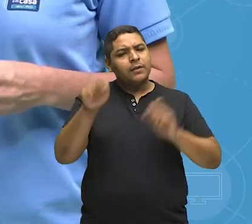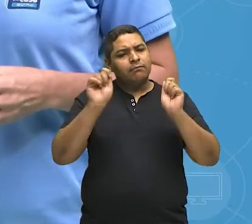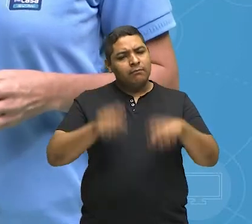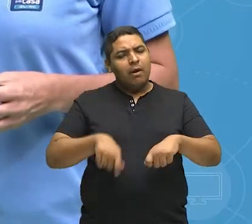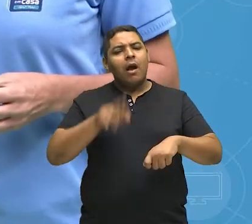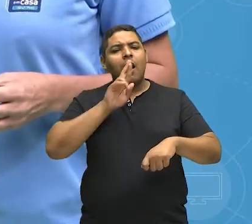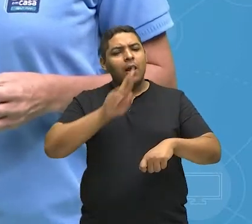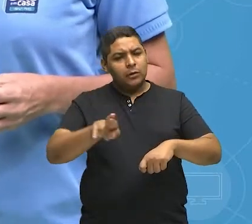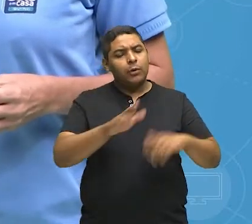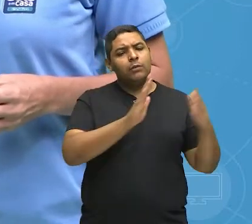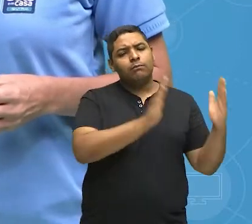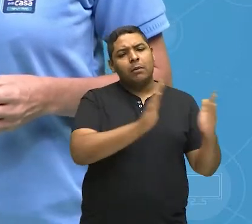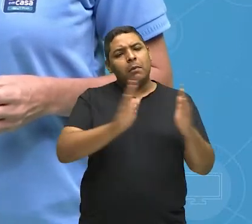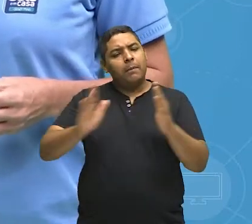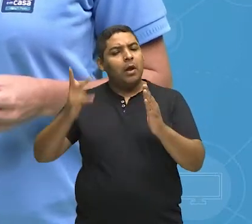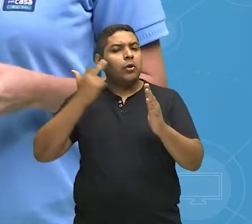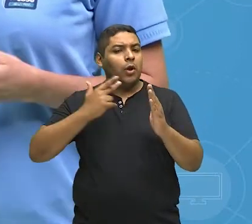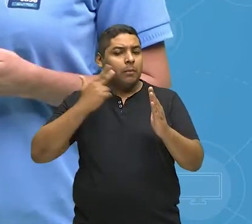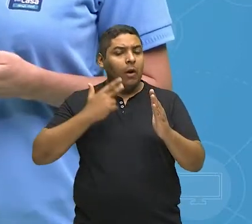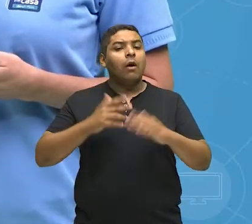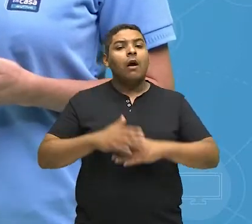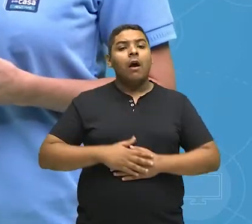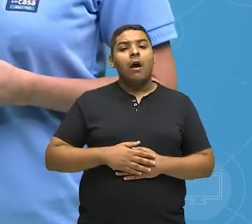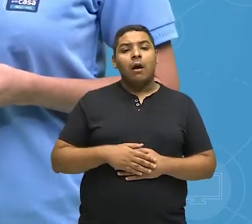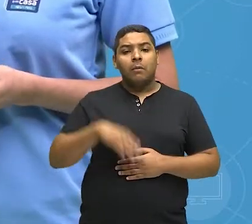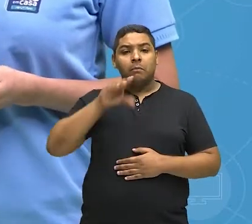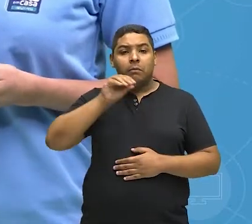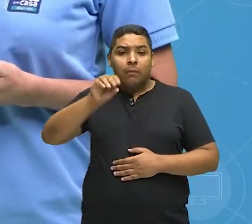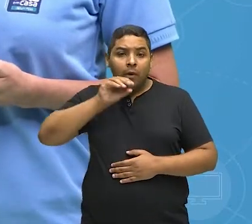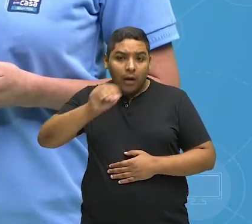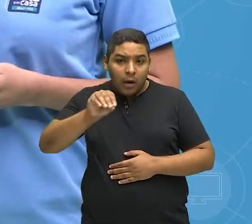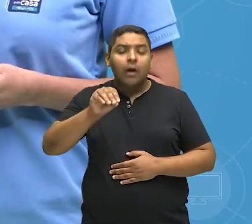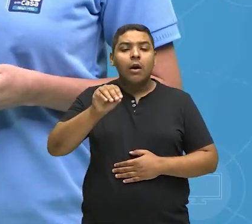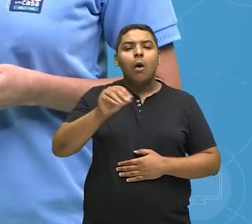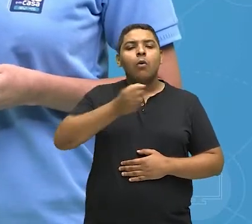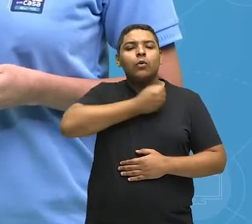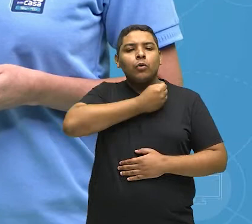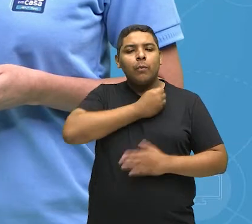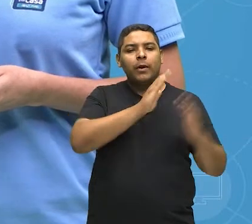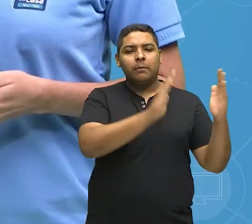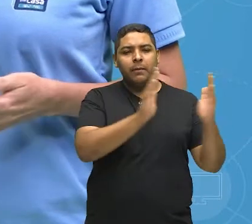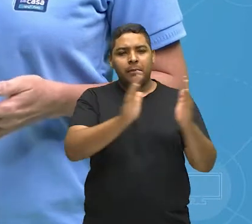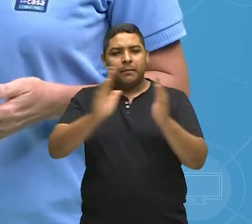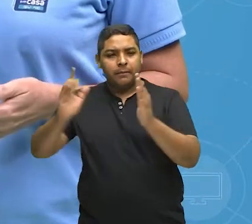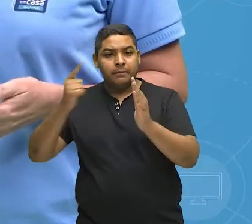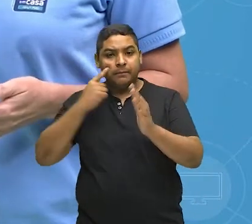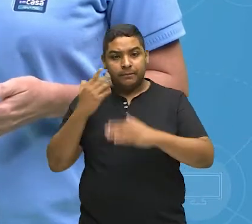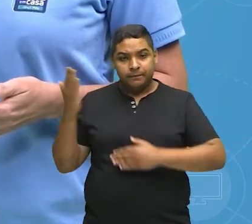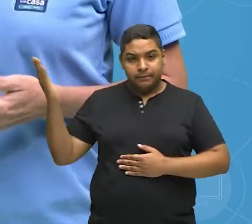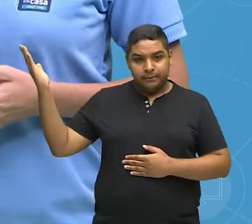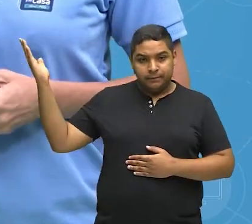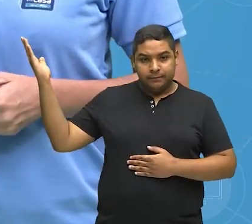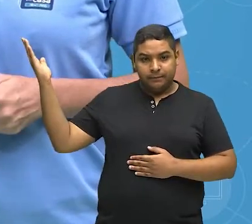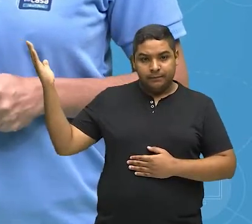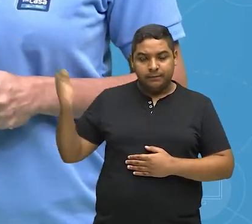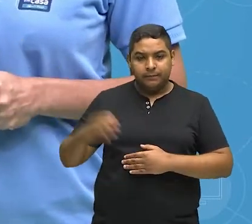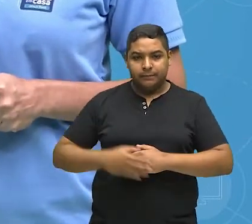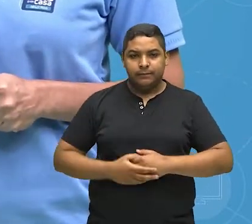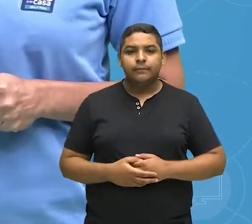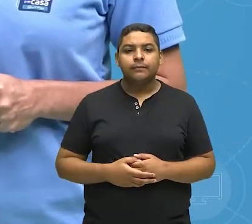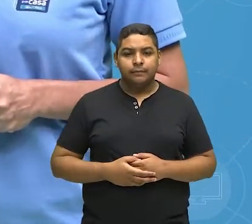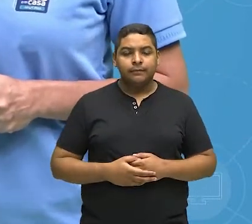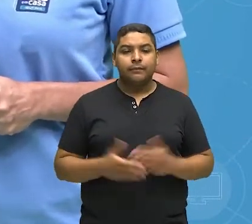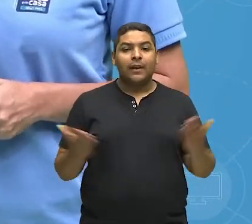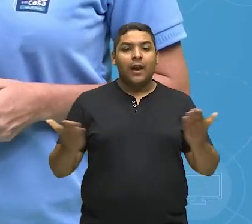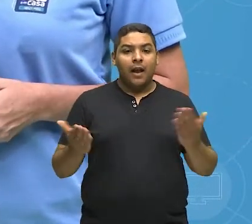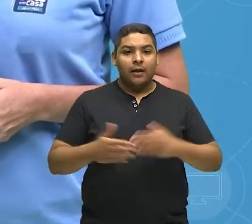sequência. É só você falar os números na sequência que vocês estão vendo aí, tudo bem? E agora a gente vai acompanhar os números de